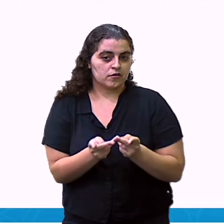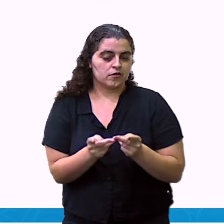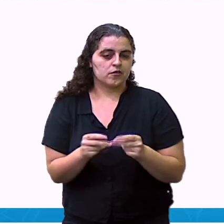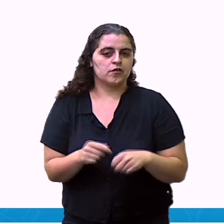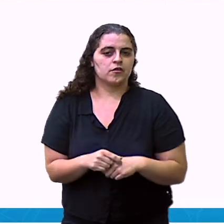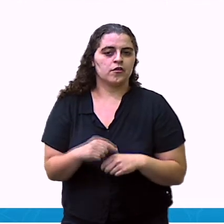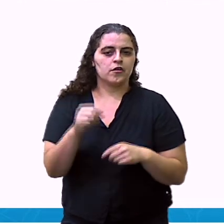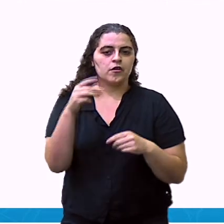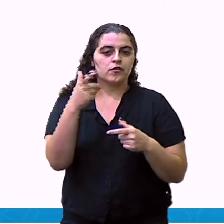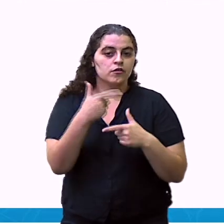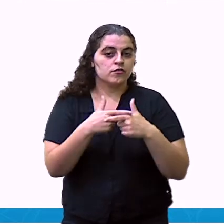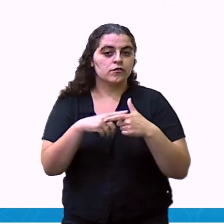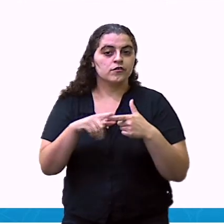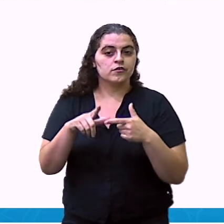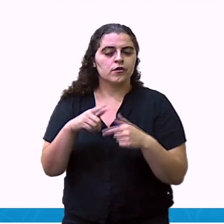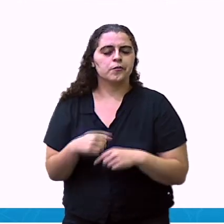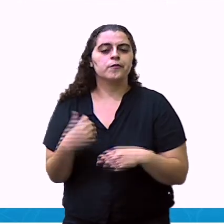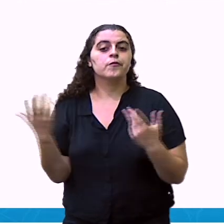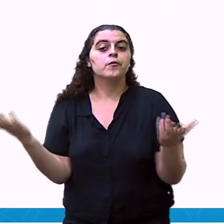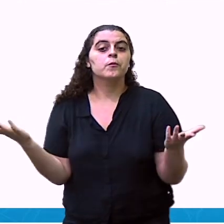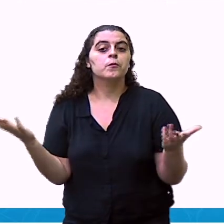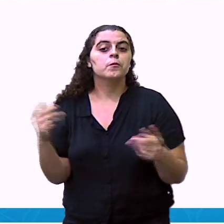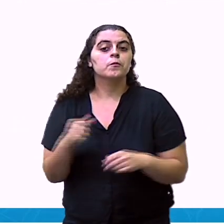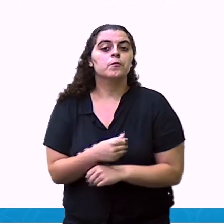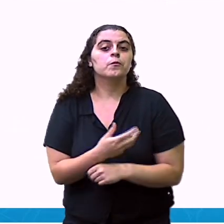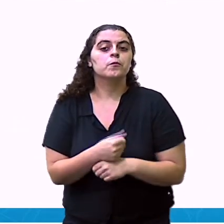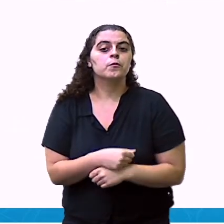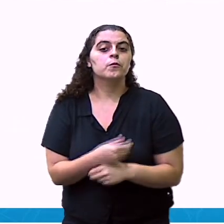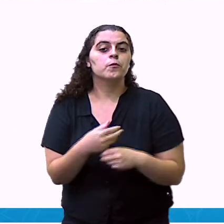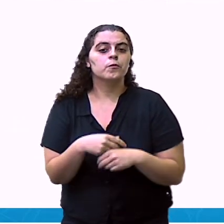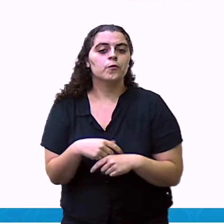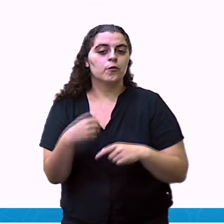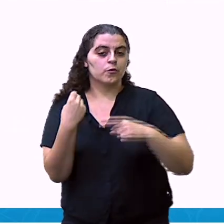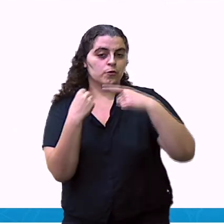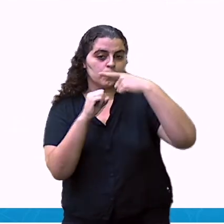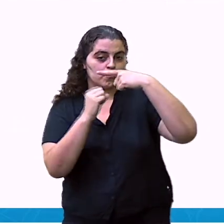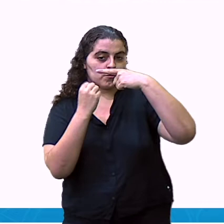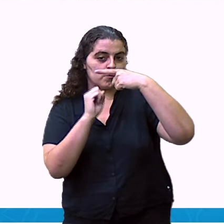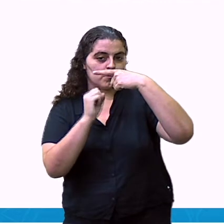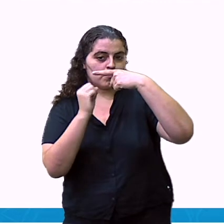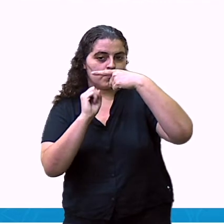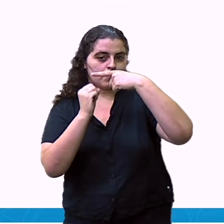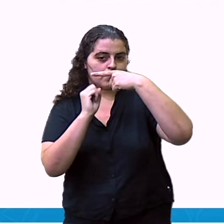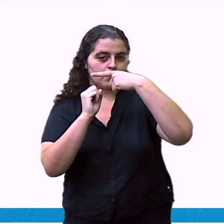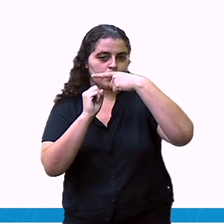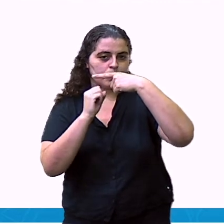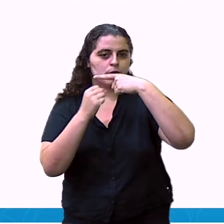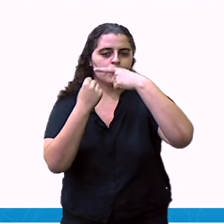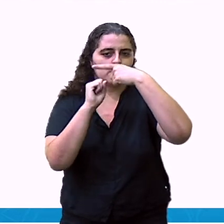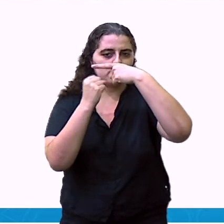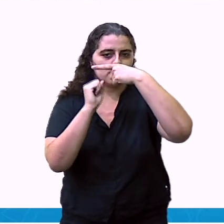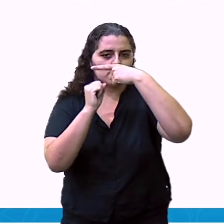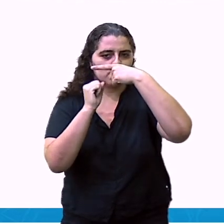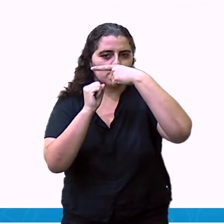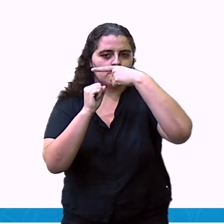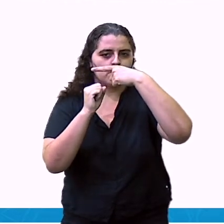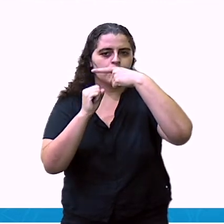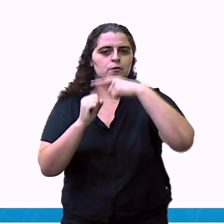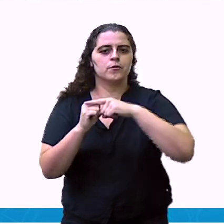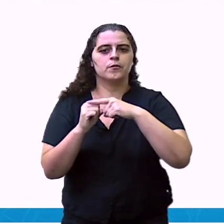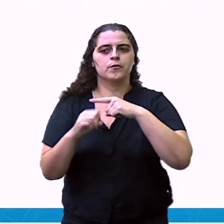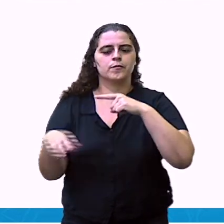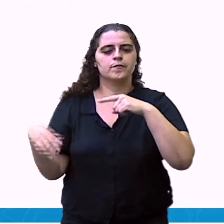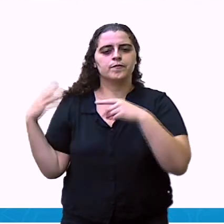fracionada. No caso da pizza, ela foi fracionada aqui, ó, em 8 partes. Então, o denominador indica o